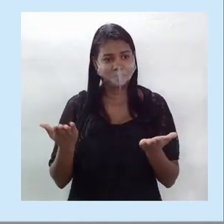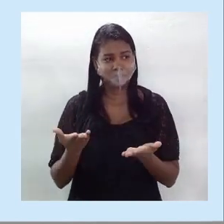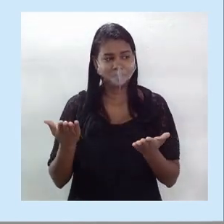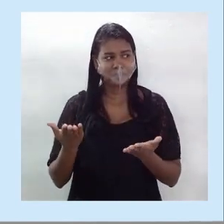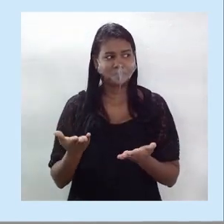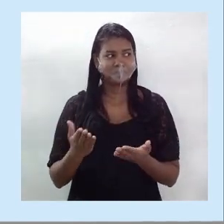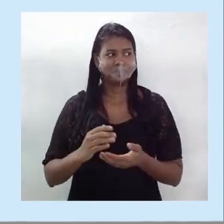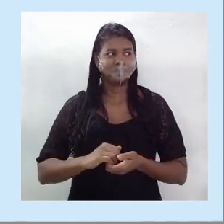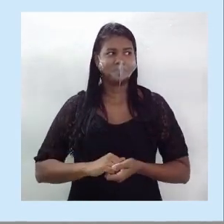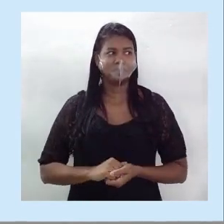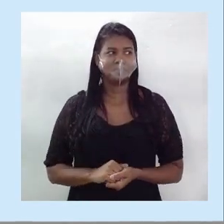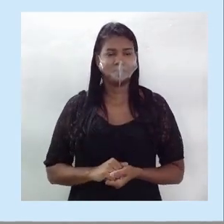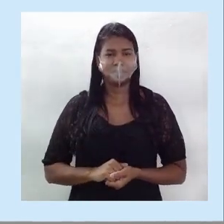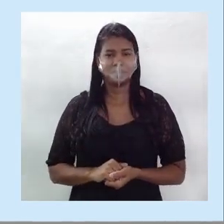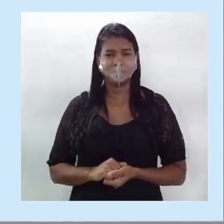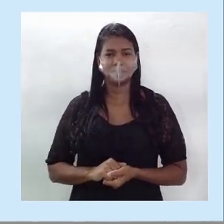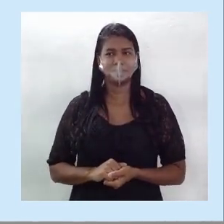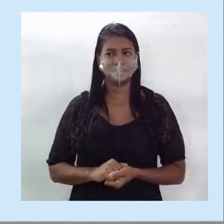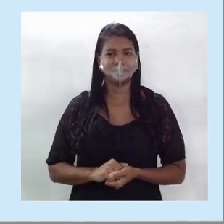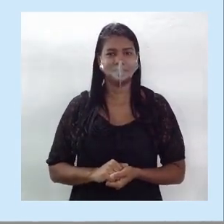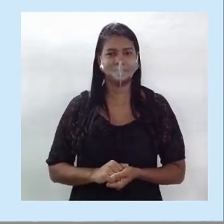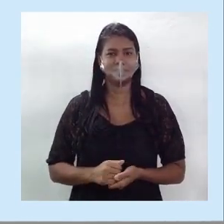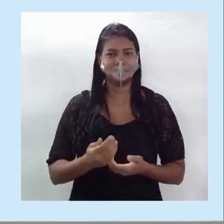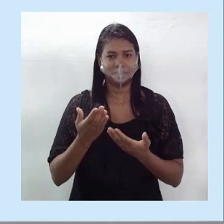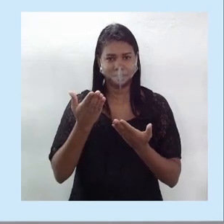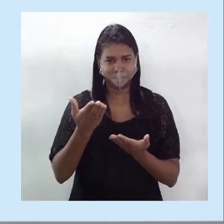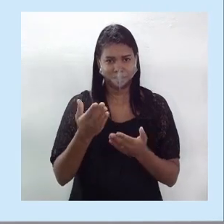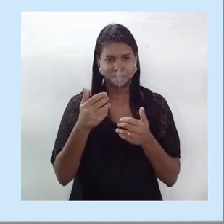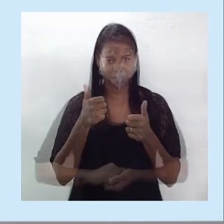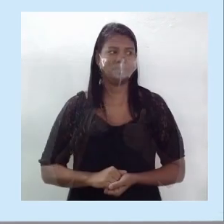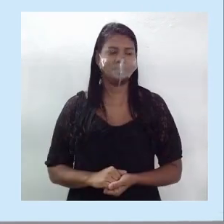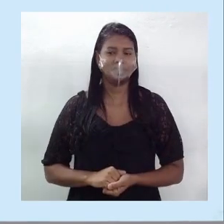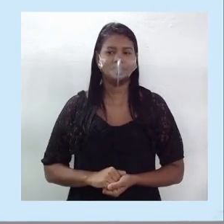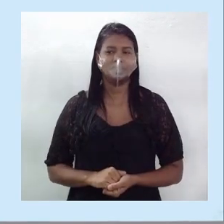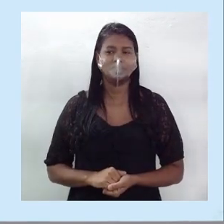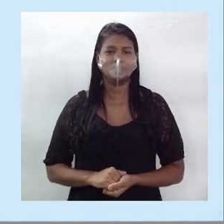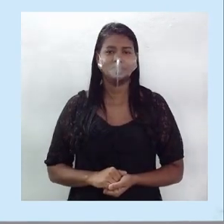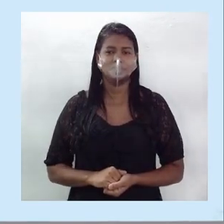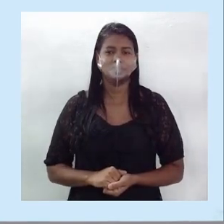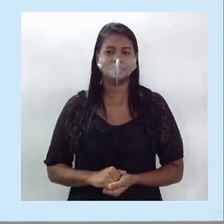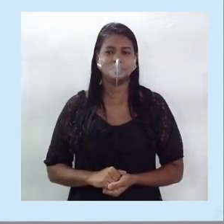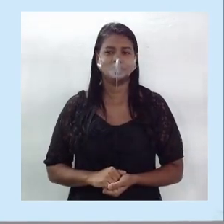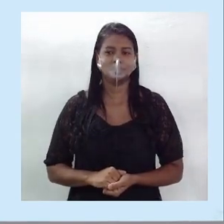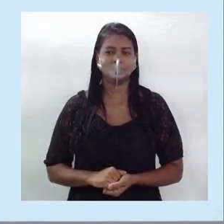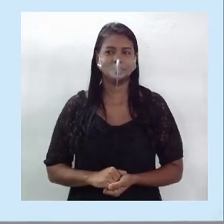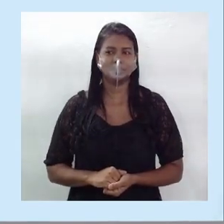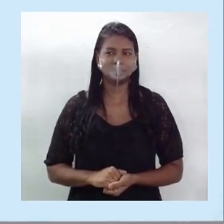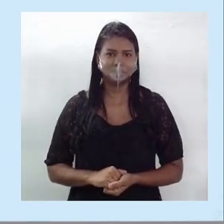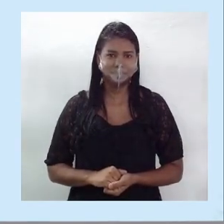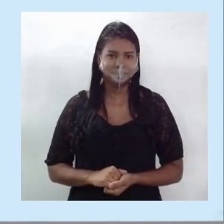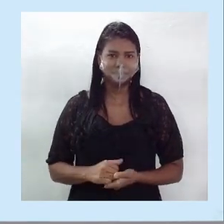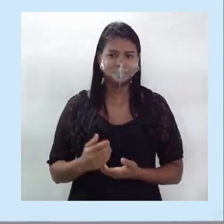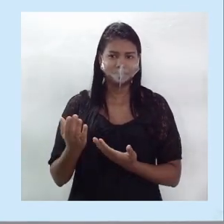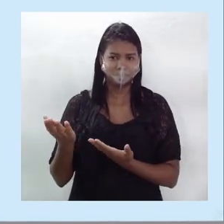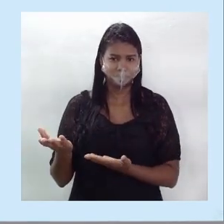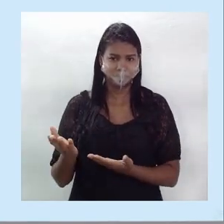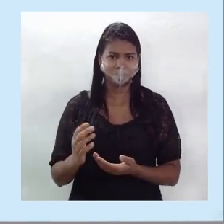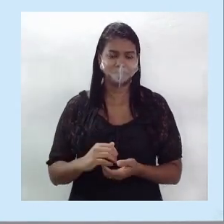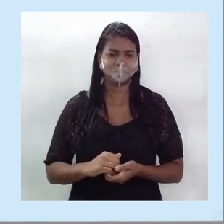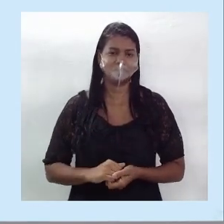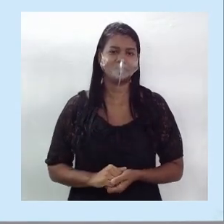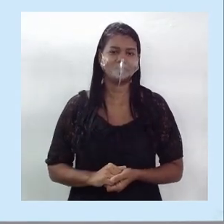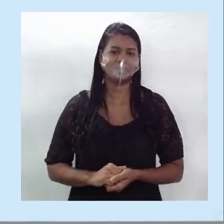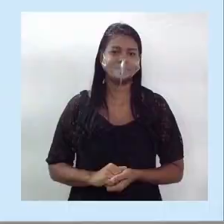fixando essas questões para vocês, ok? Eu sou o professor Ives Fernando,